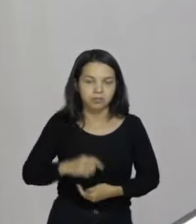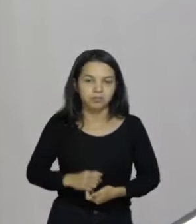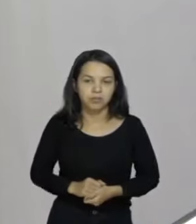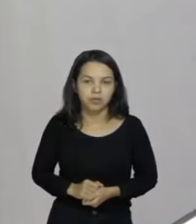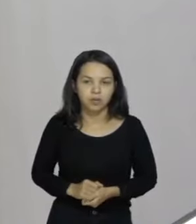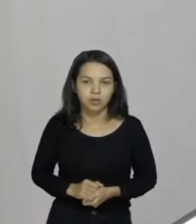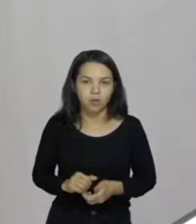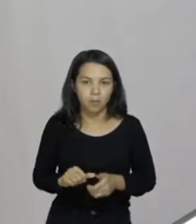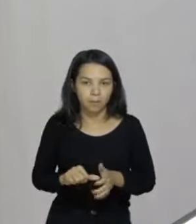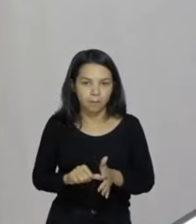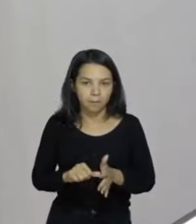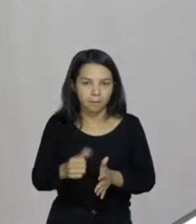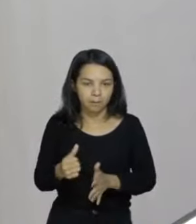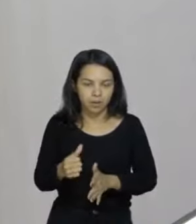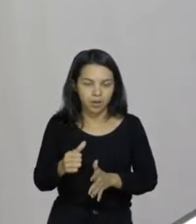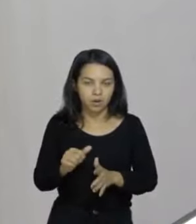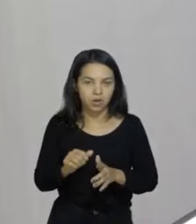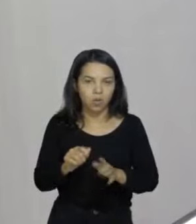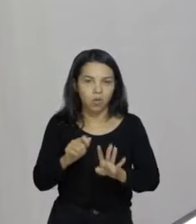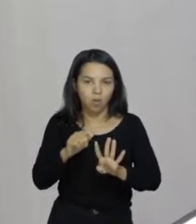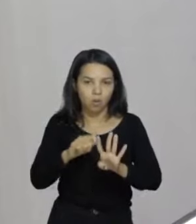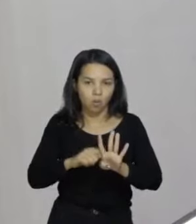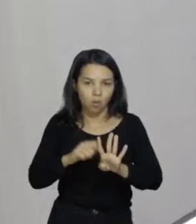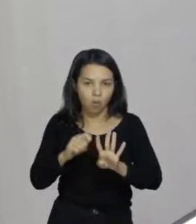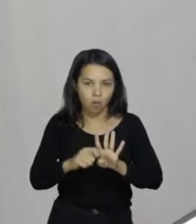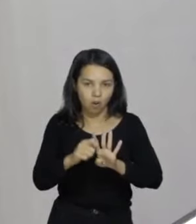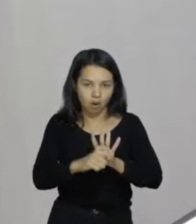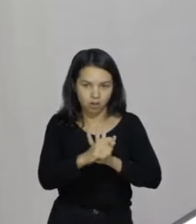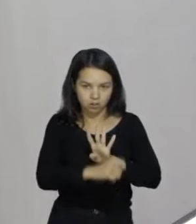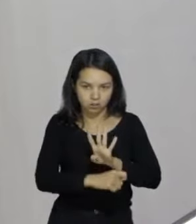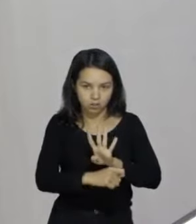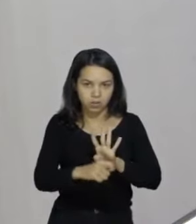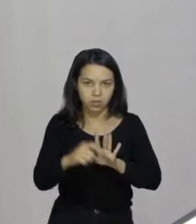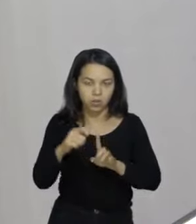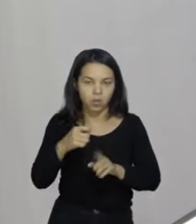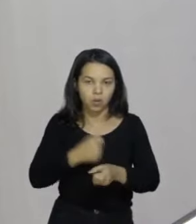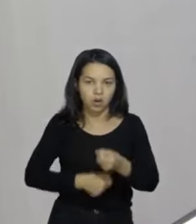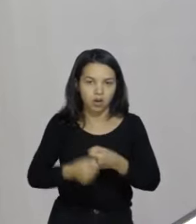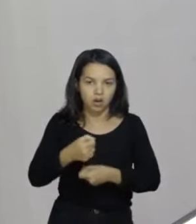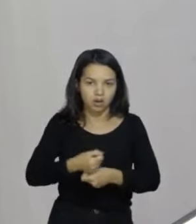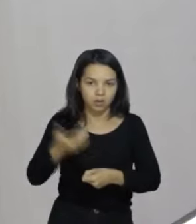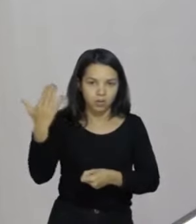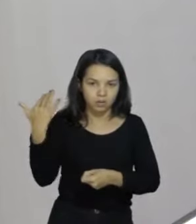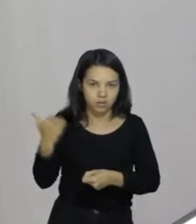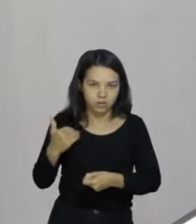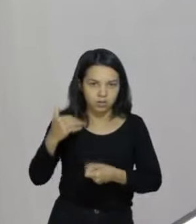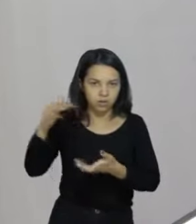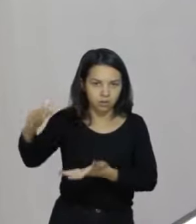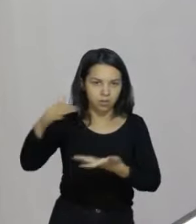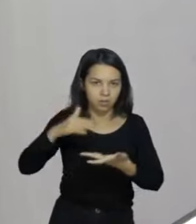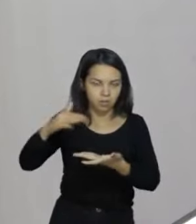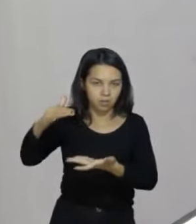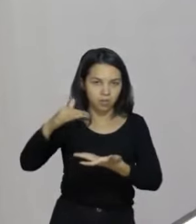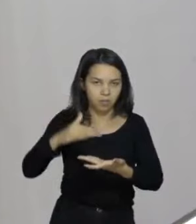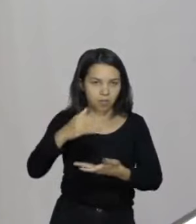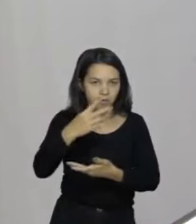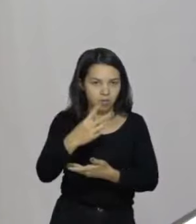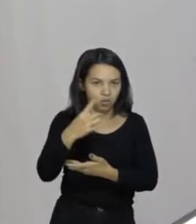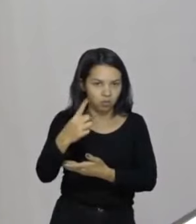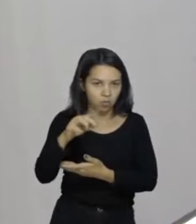primeiro quadrimestre do ano passado Foram importados 21 milhões de toneladas de